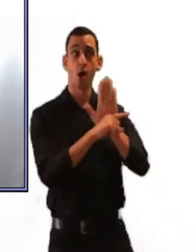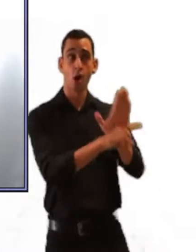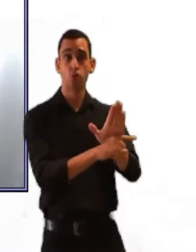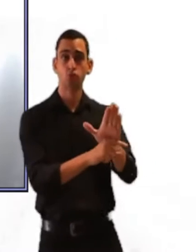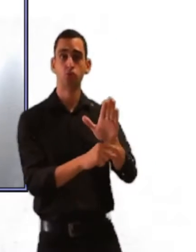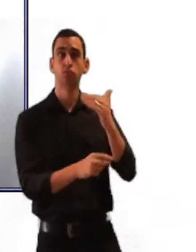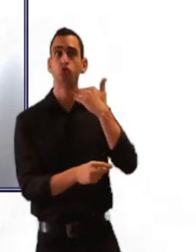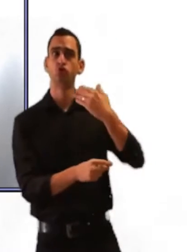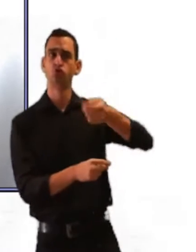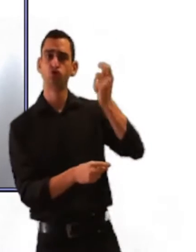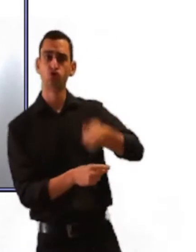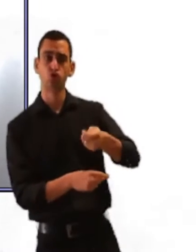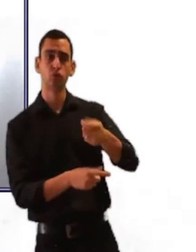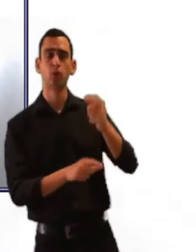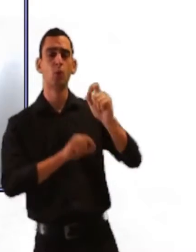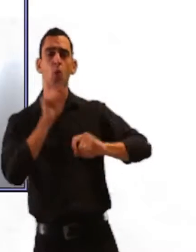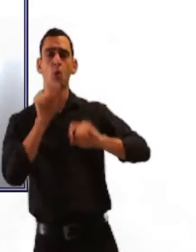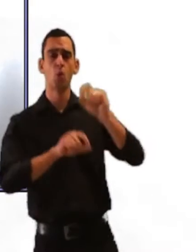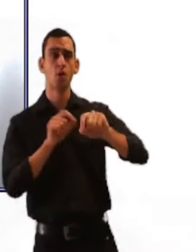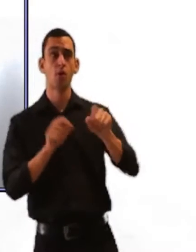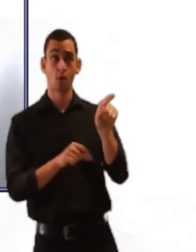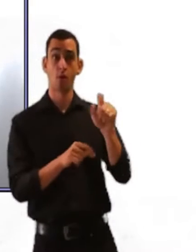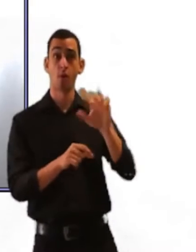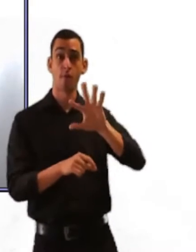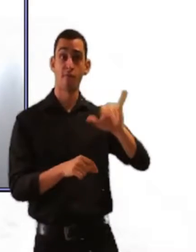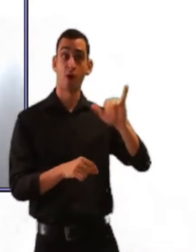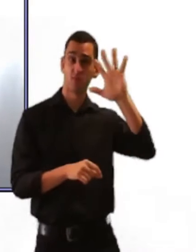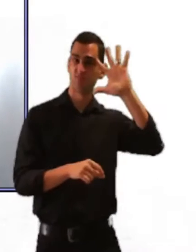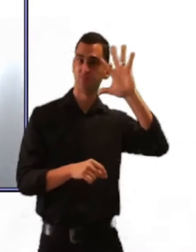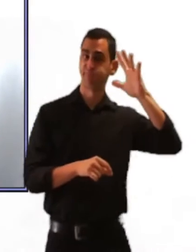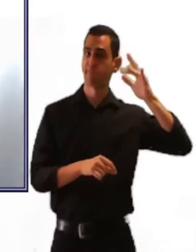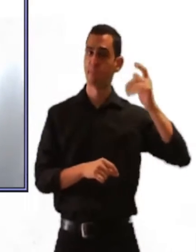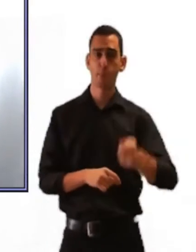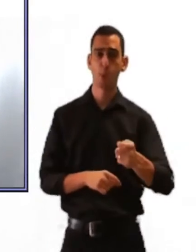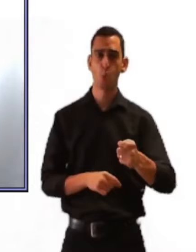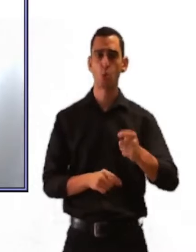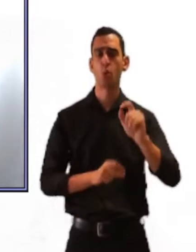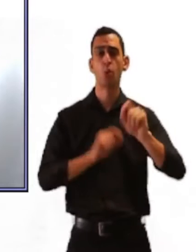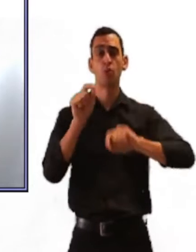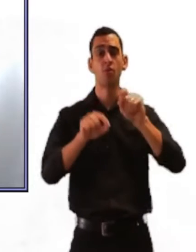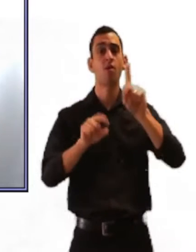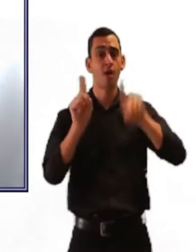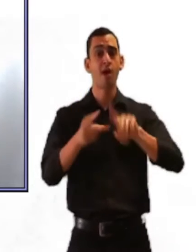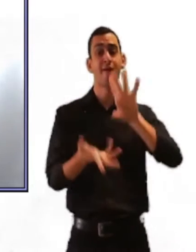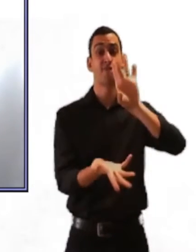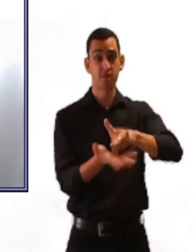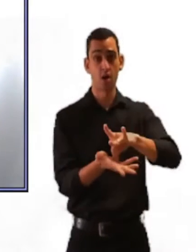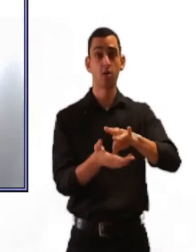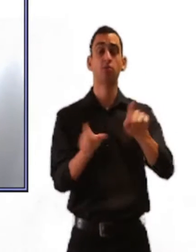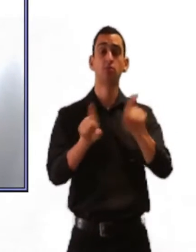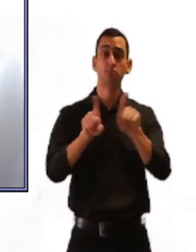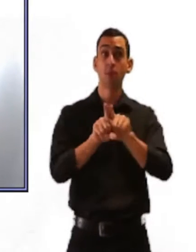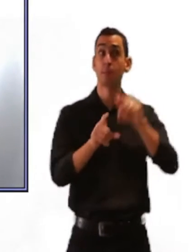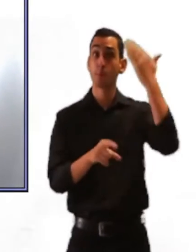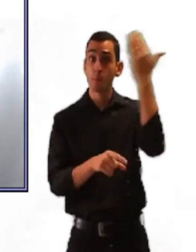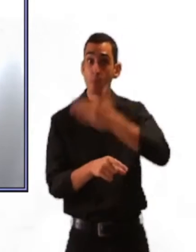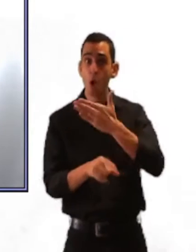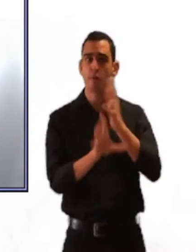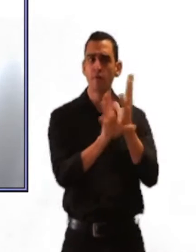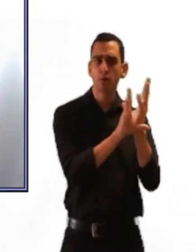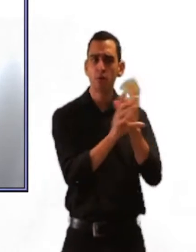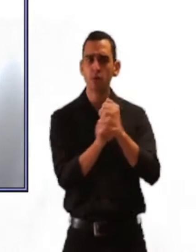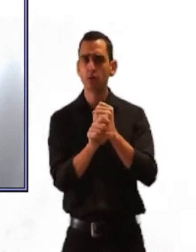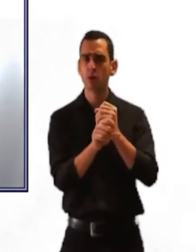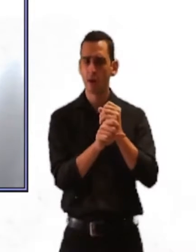O juiz vai decidir com base na análise dos fatos e na análise das provas. Esse é o modelo